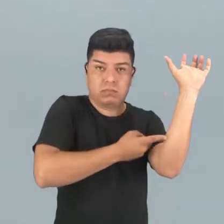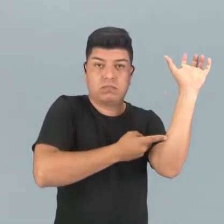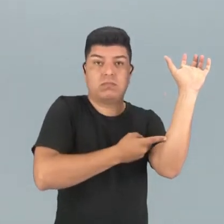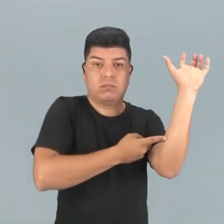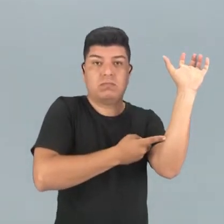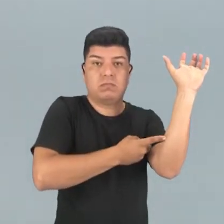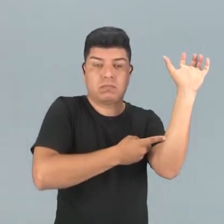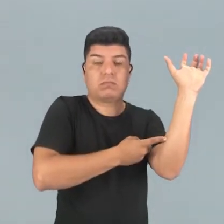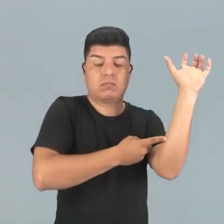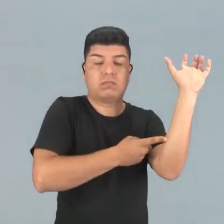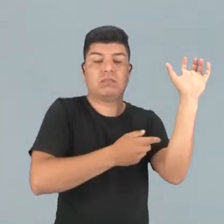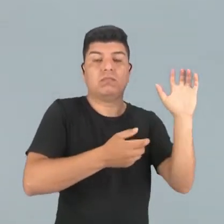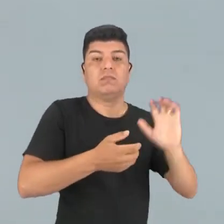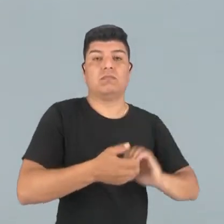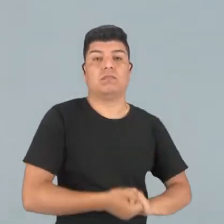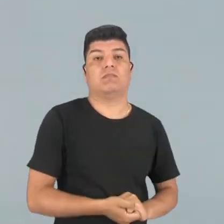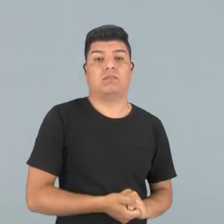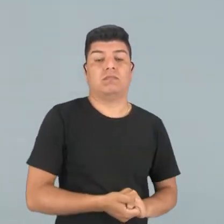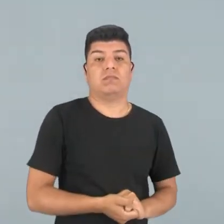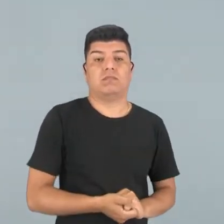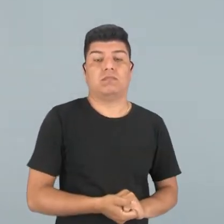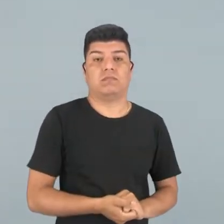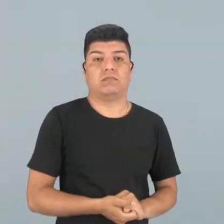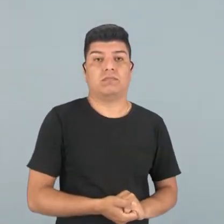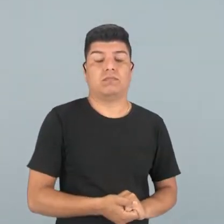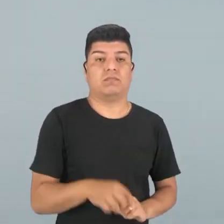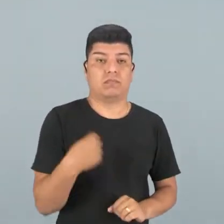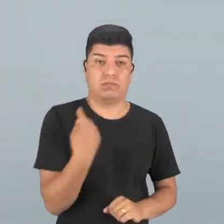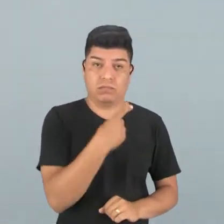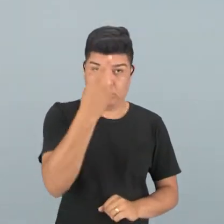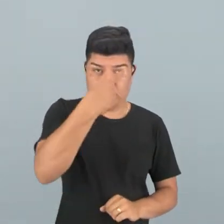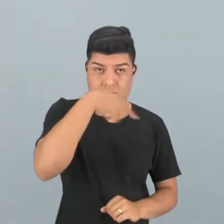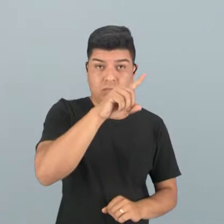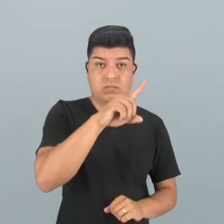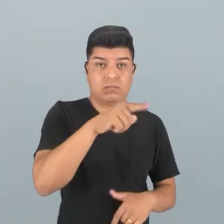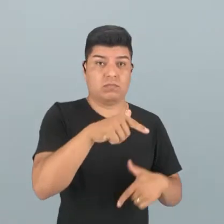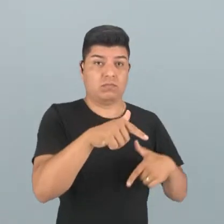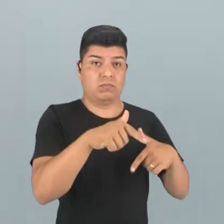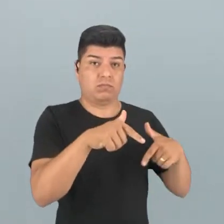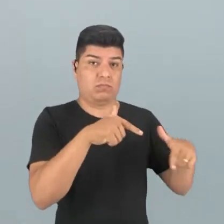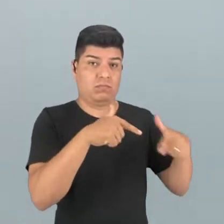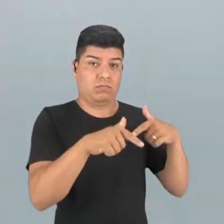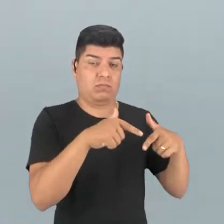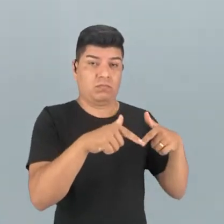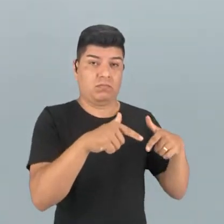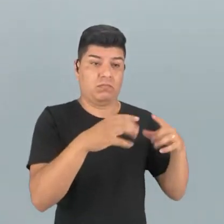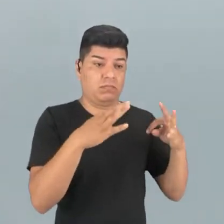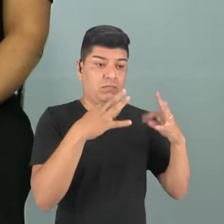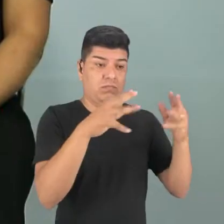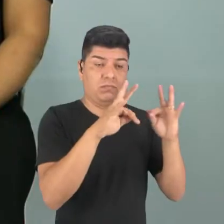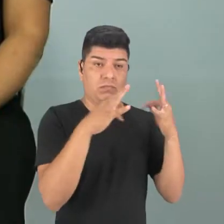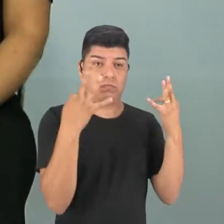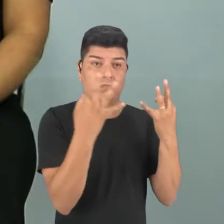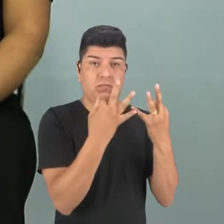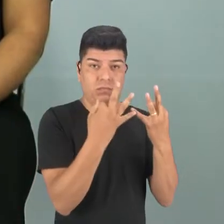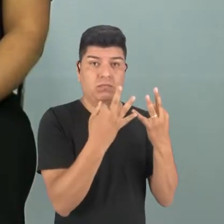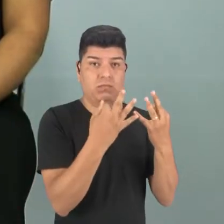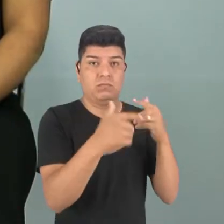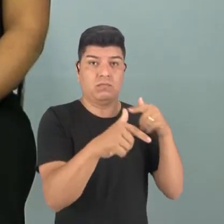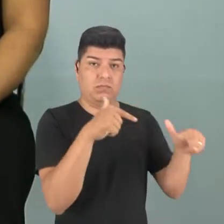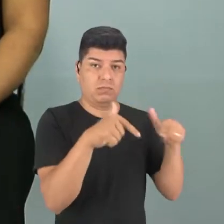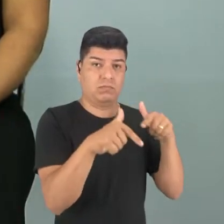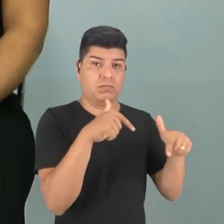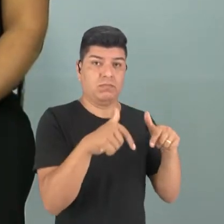e tudo como tal, e a gente ia, né? Era aquela cultura, a família toda se envolvia, né? Nesses trabalhos,